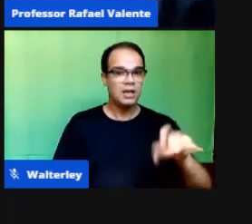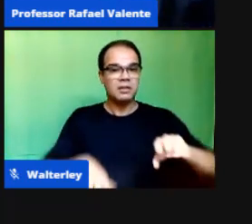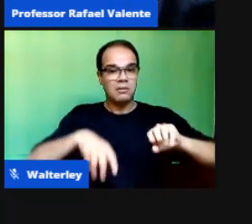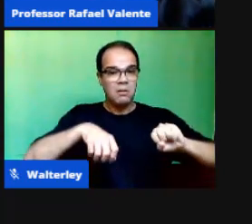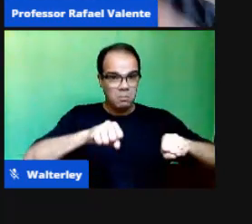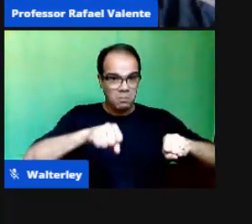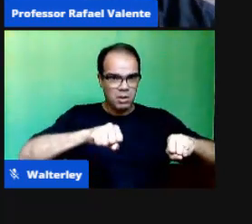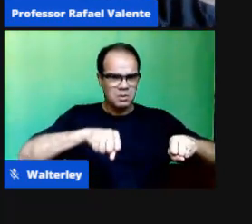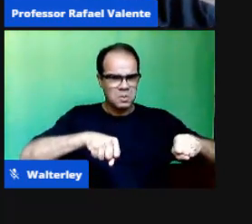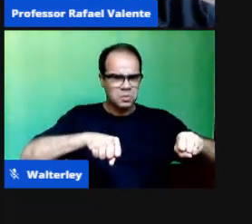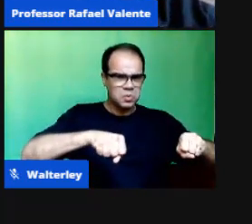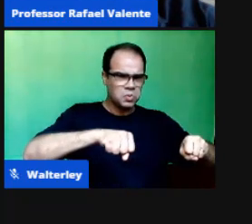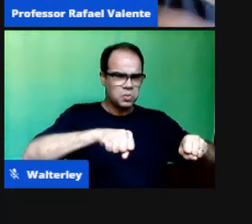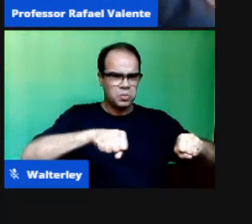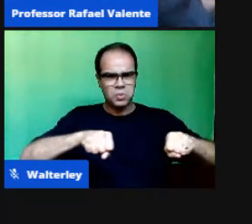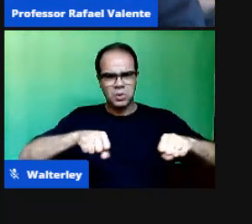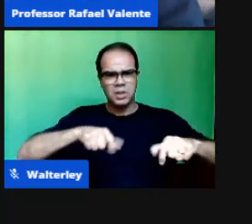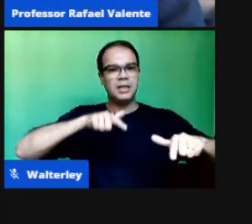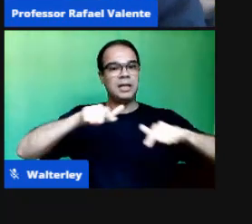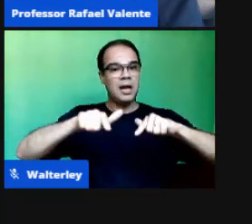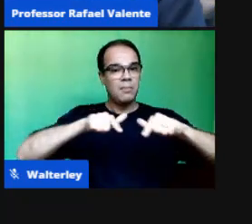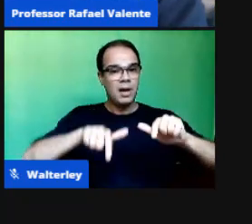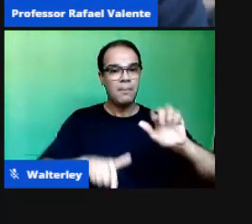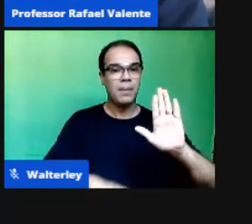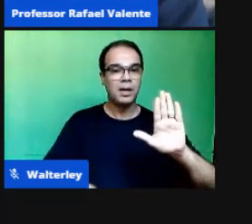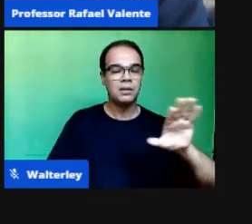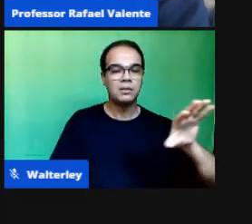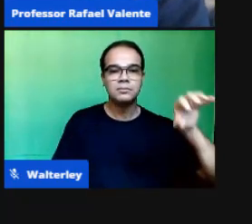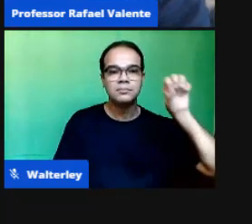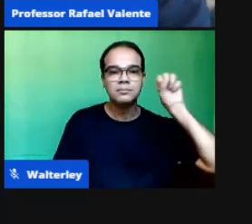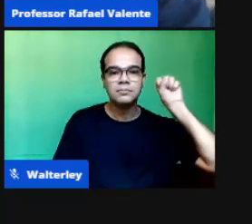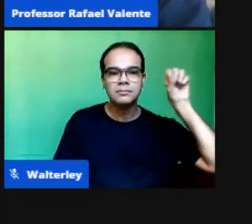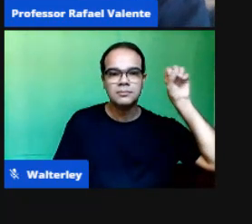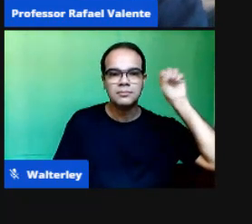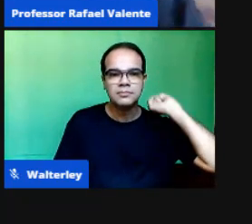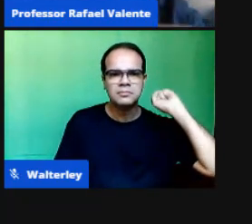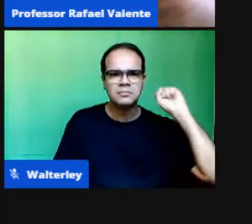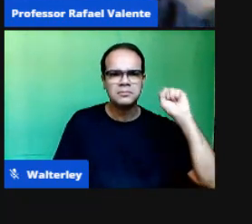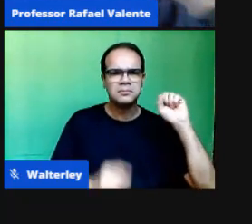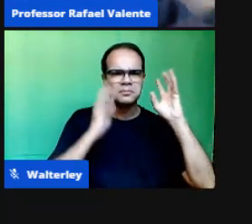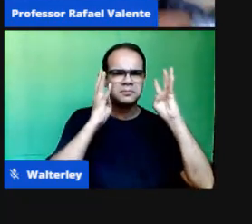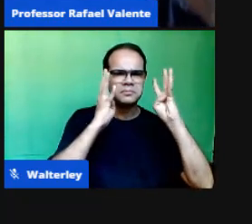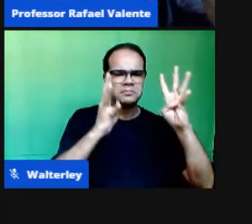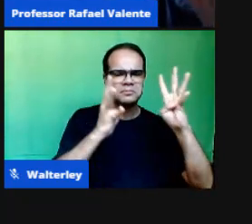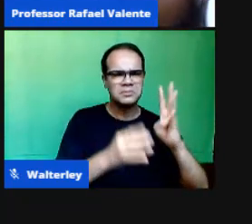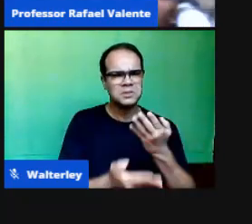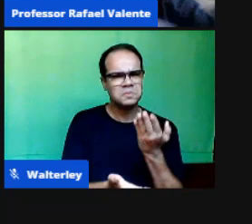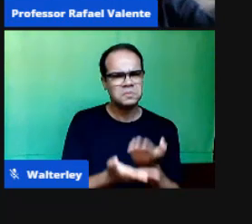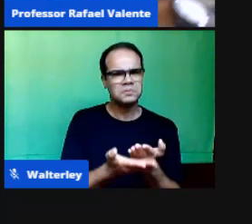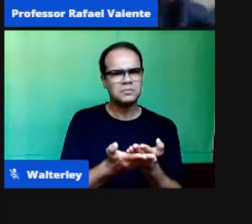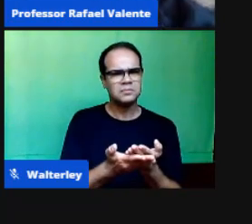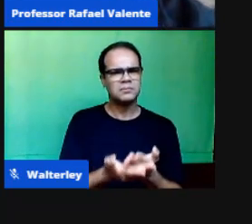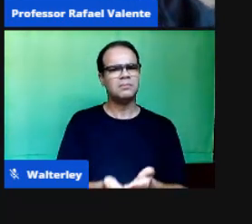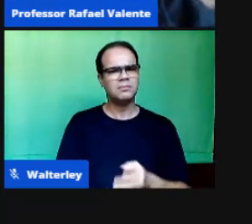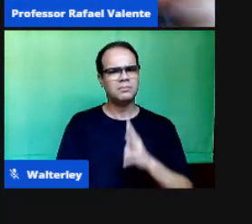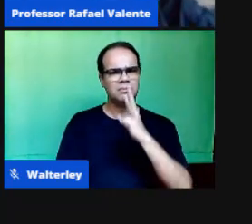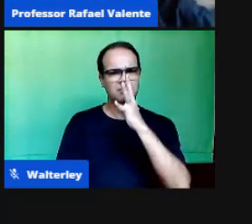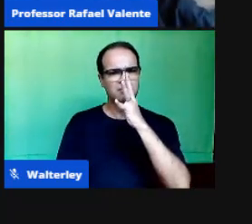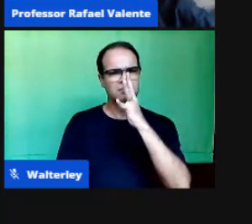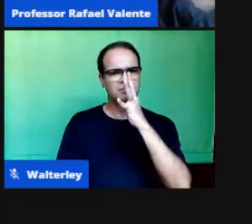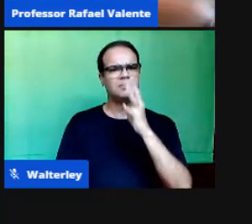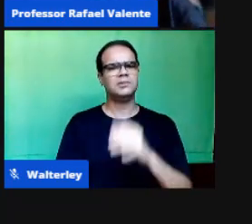colocou, o estudo dele. E a gente sabe que a evasão aconteceu, né? Dentro da educação, dentro das escolas, dentro